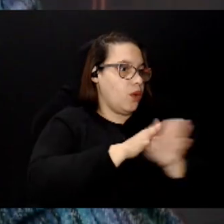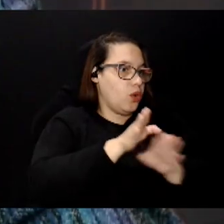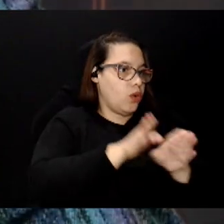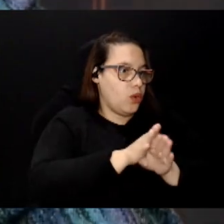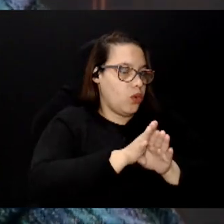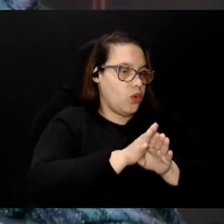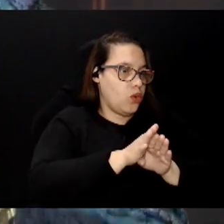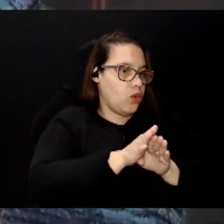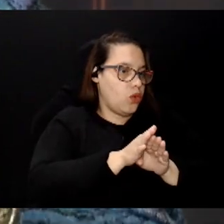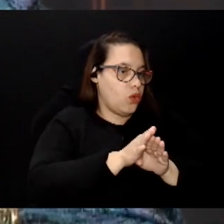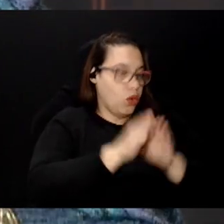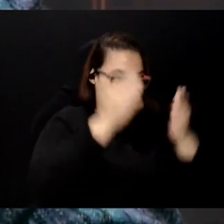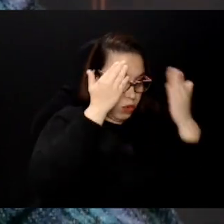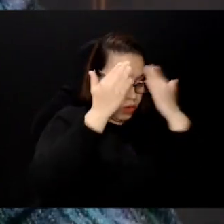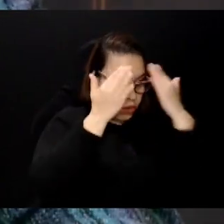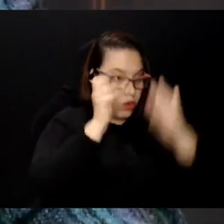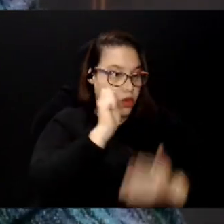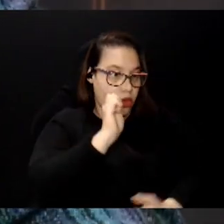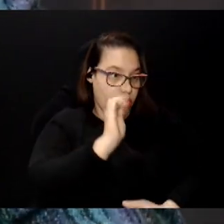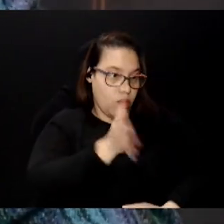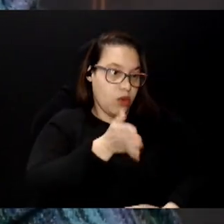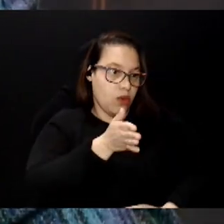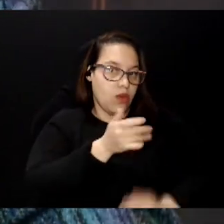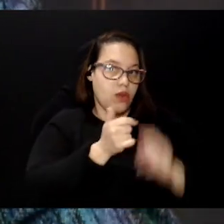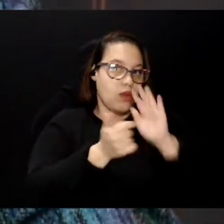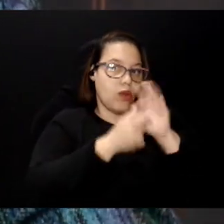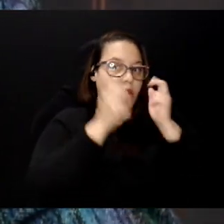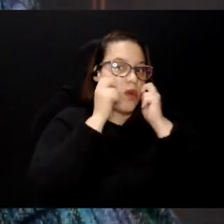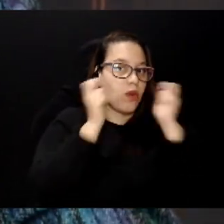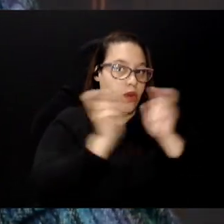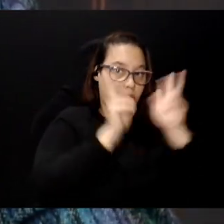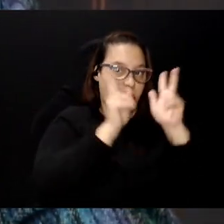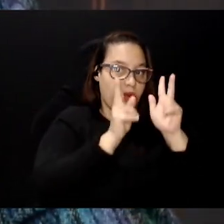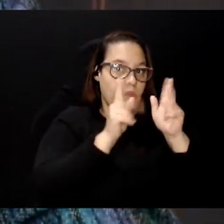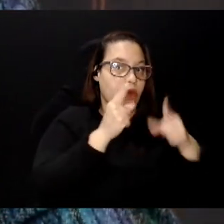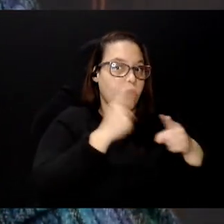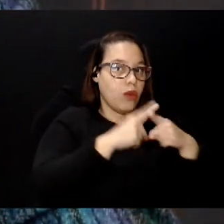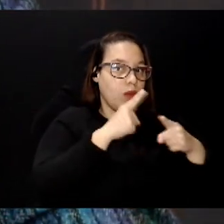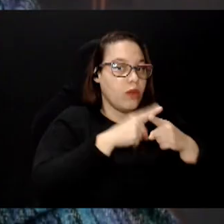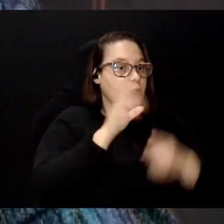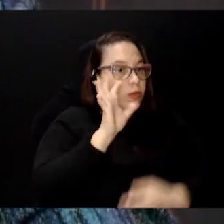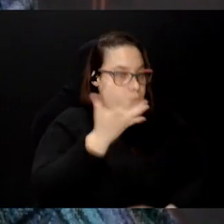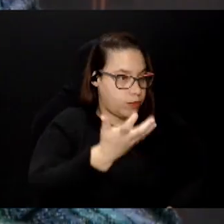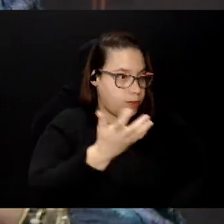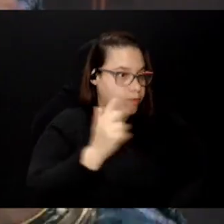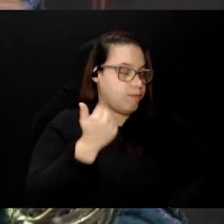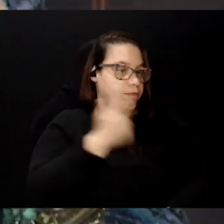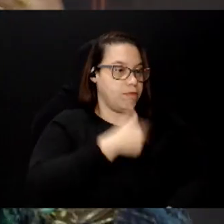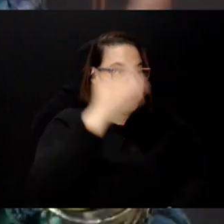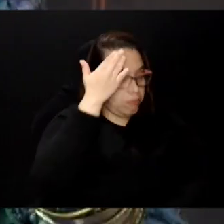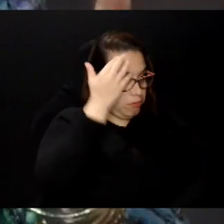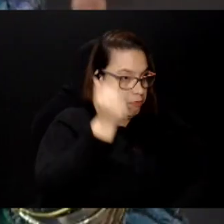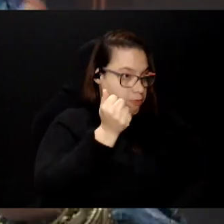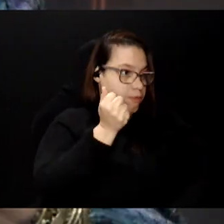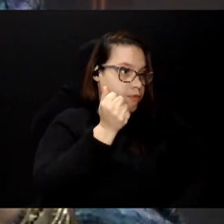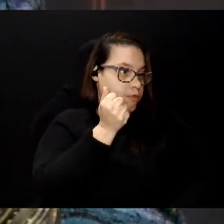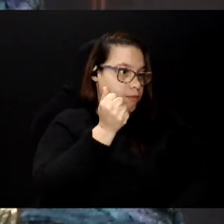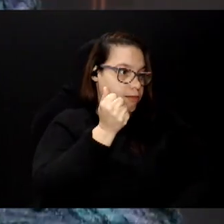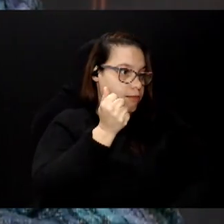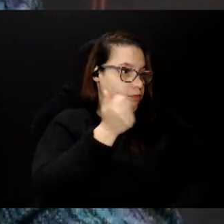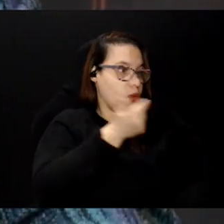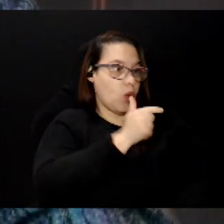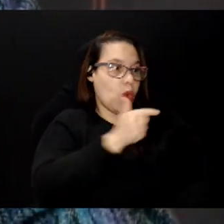Psicologia já também está em estado de alerta, porque o que acontece? A gente sabe que, eu não tenho um número exato